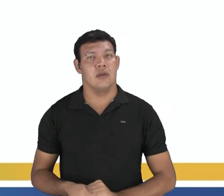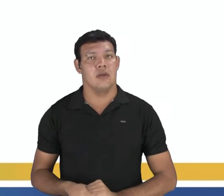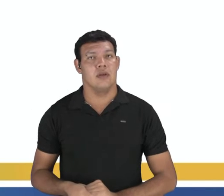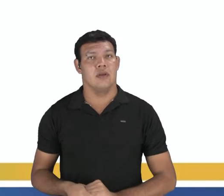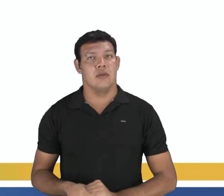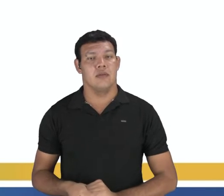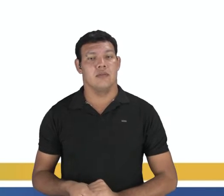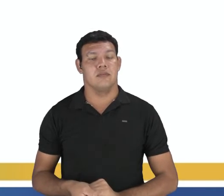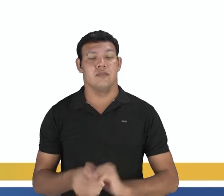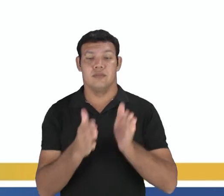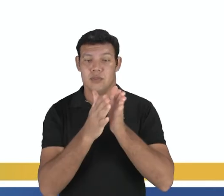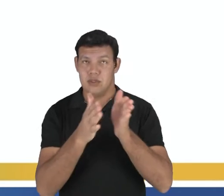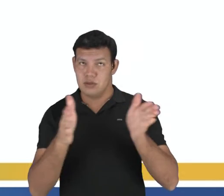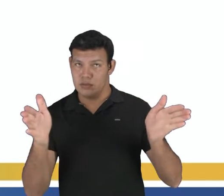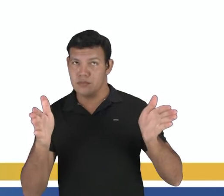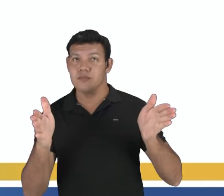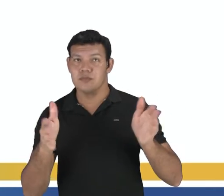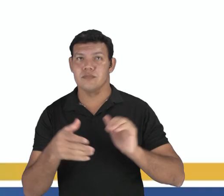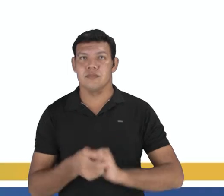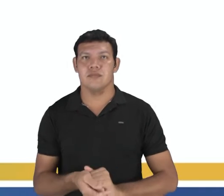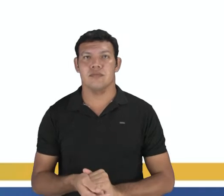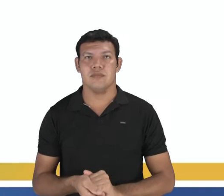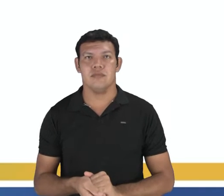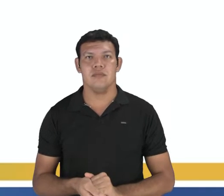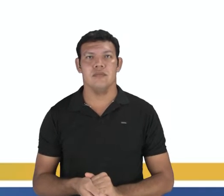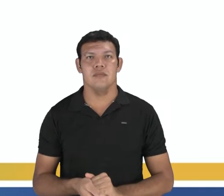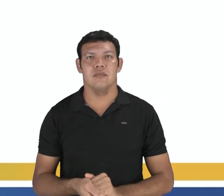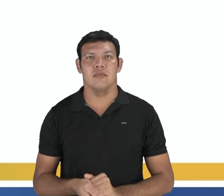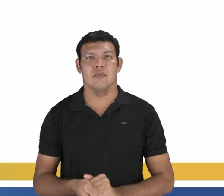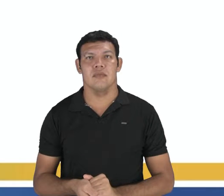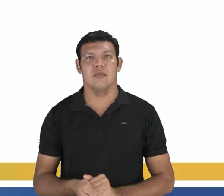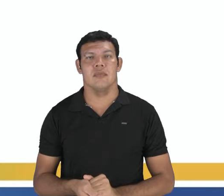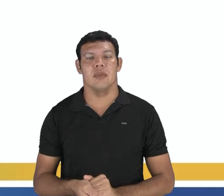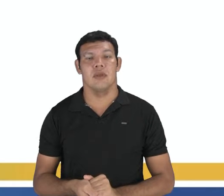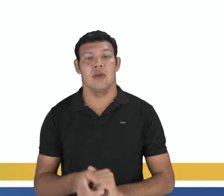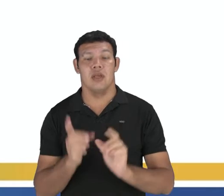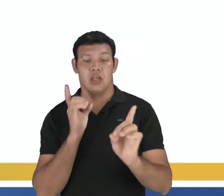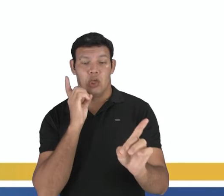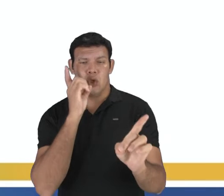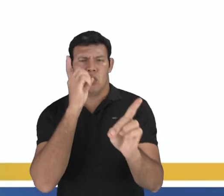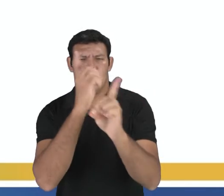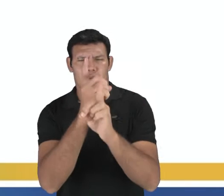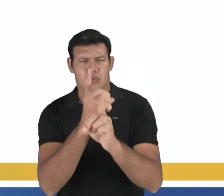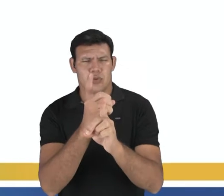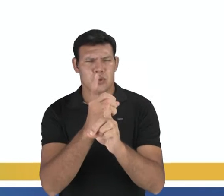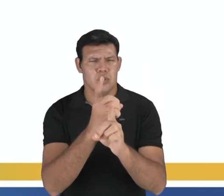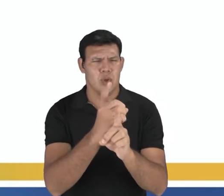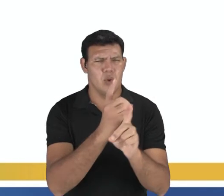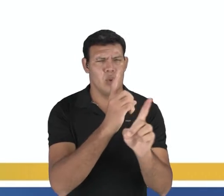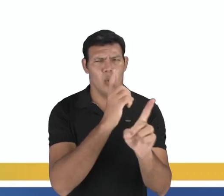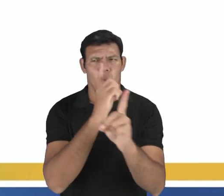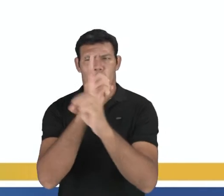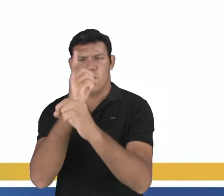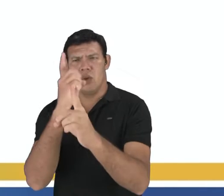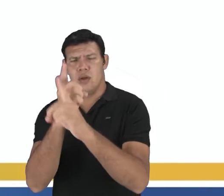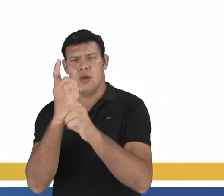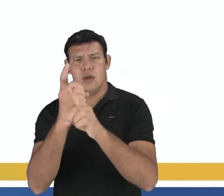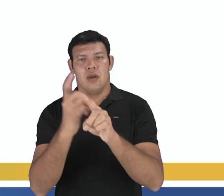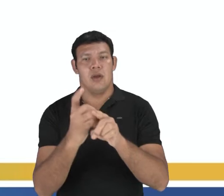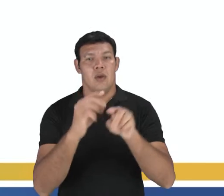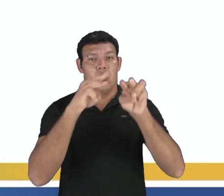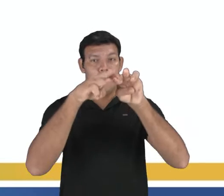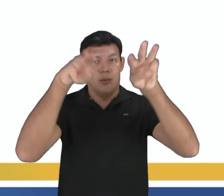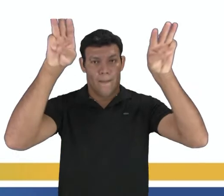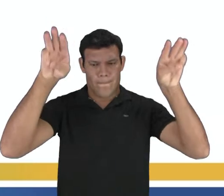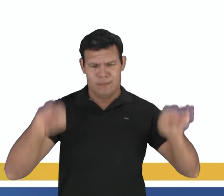Minnie Muse Muse você encontra vários museus gente vocês podem observar